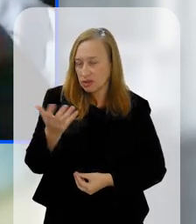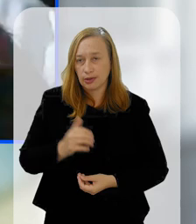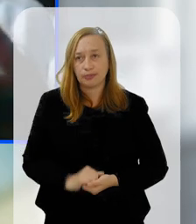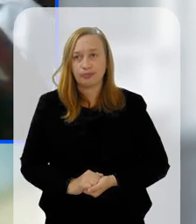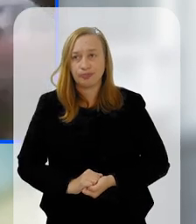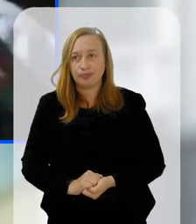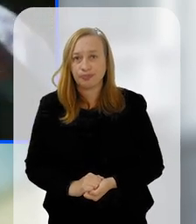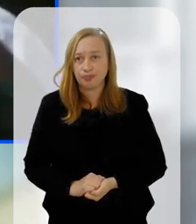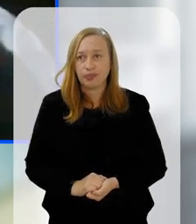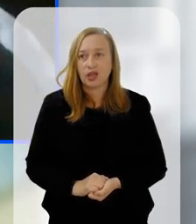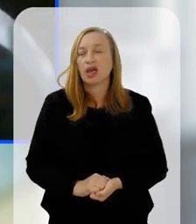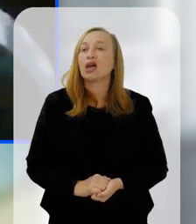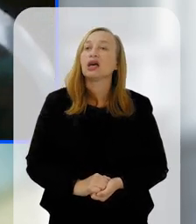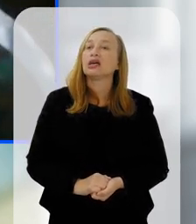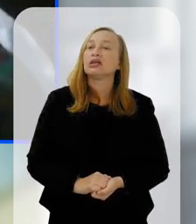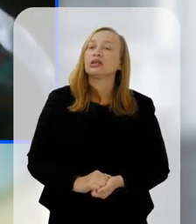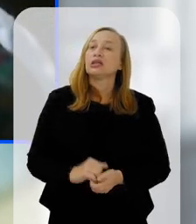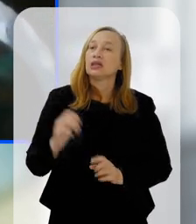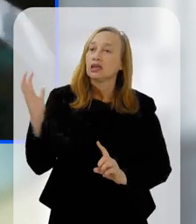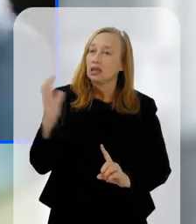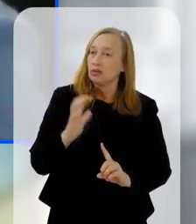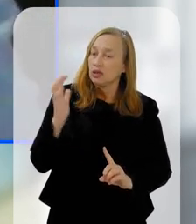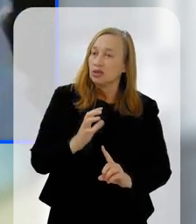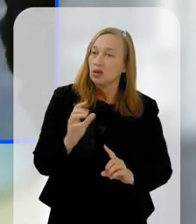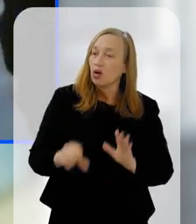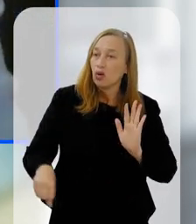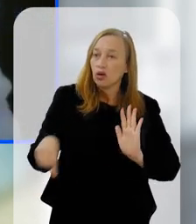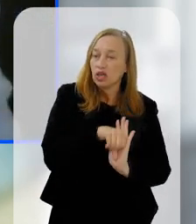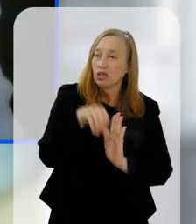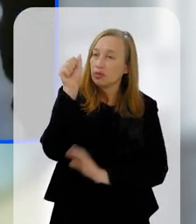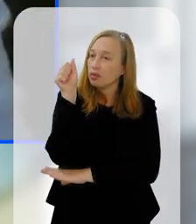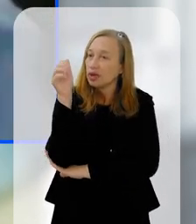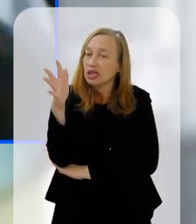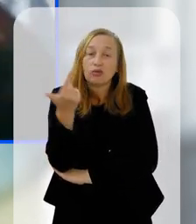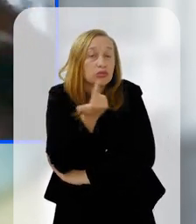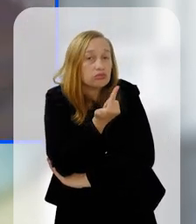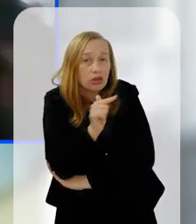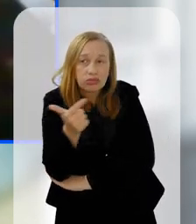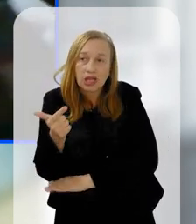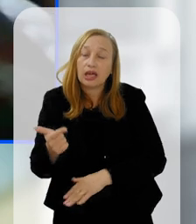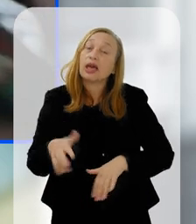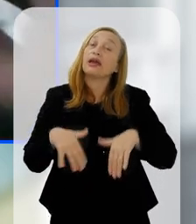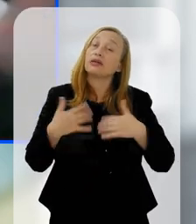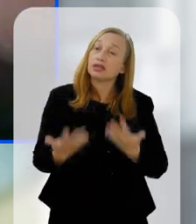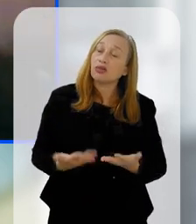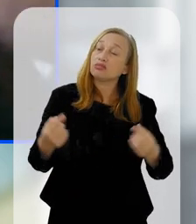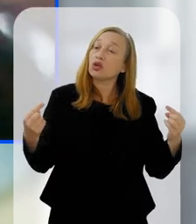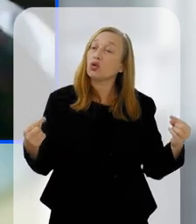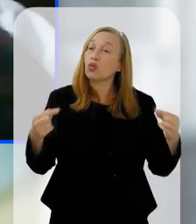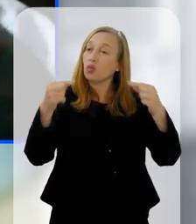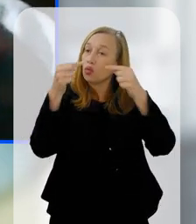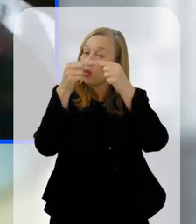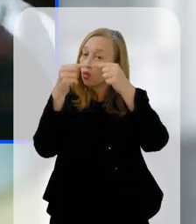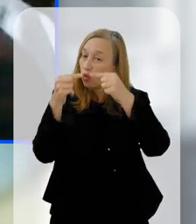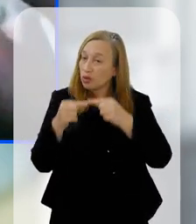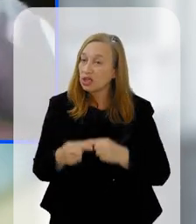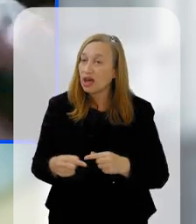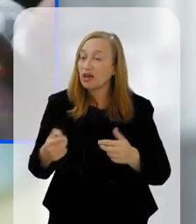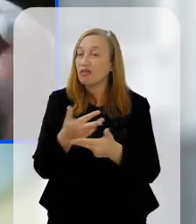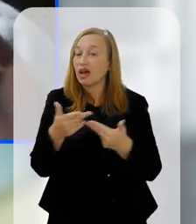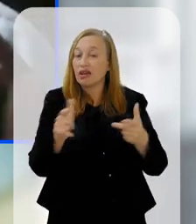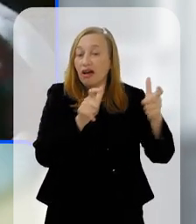solução integrada, também não tem solução. E sem repressão ao crime ambiental, também não tem. Então você tem que